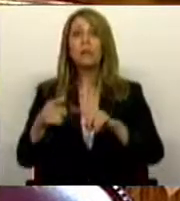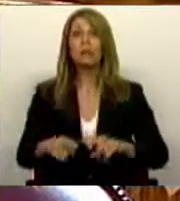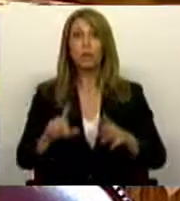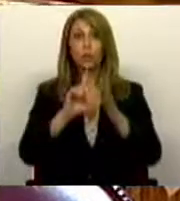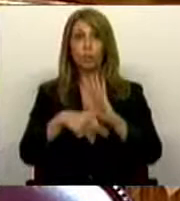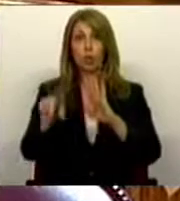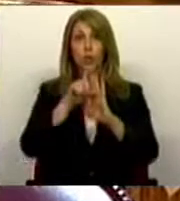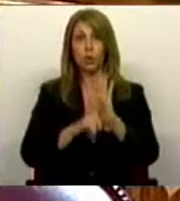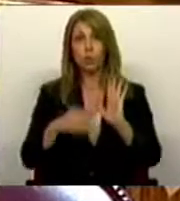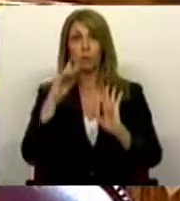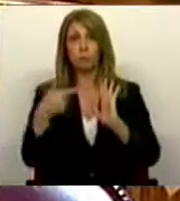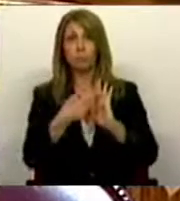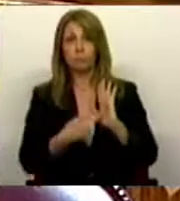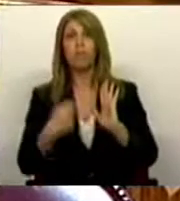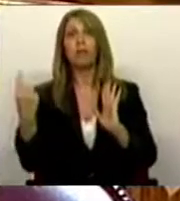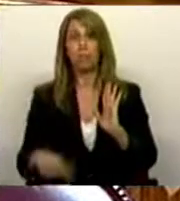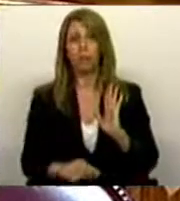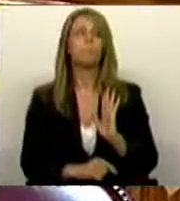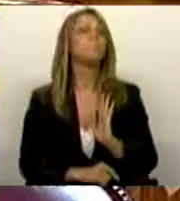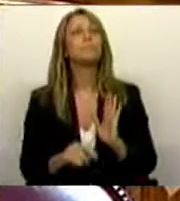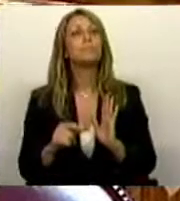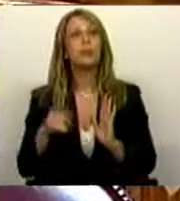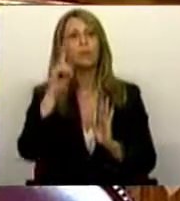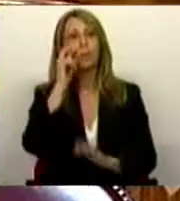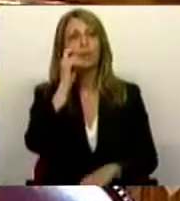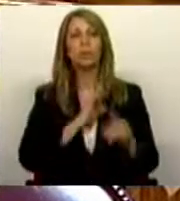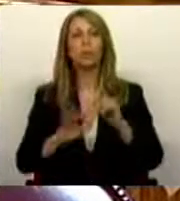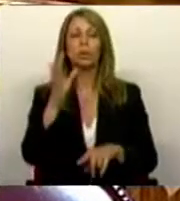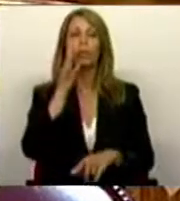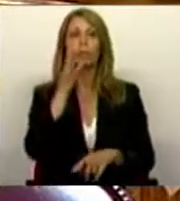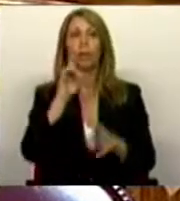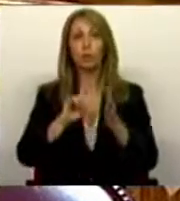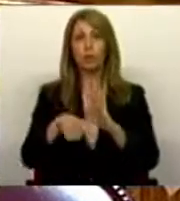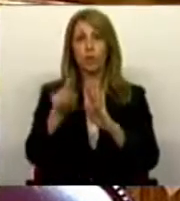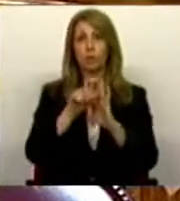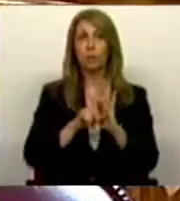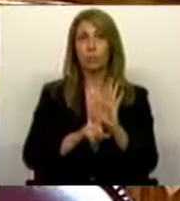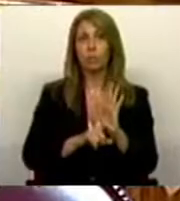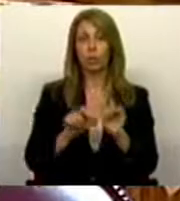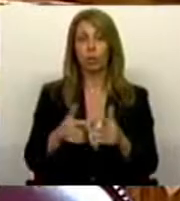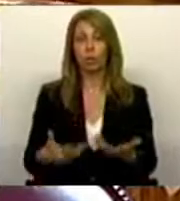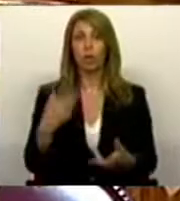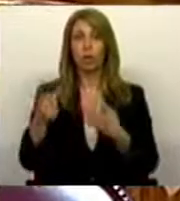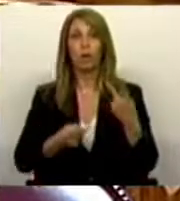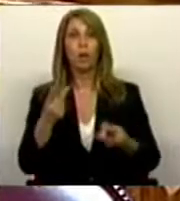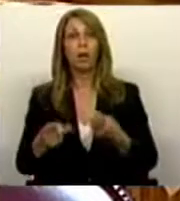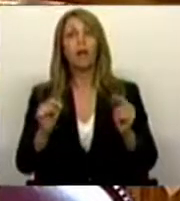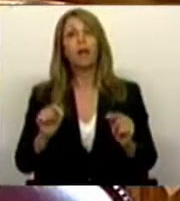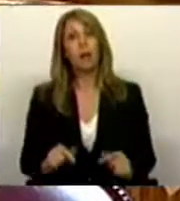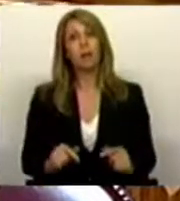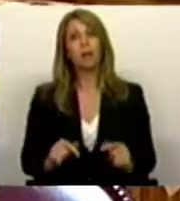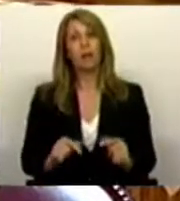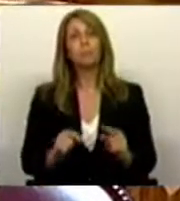analisamos hoje expressam. Senhoras e senhores deputados, os projetos de resolução que hoje aqui analisamos apontam, na sua